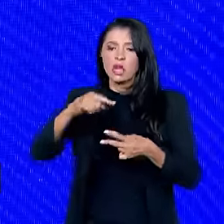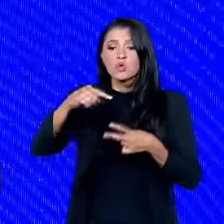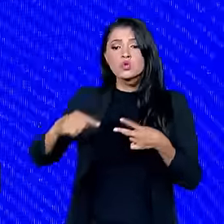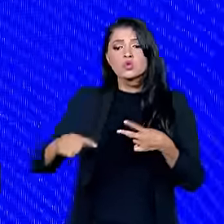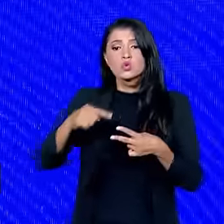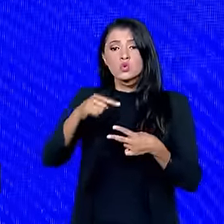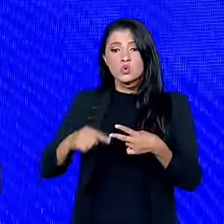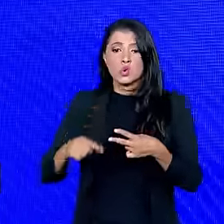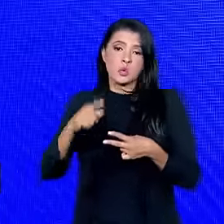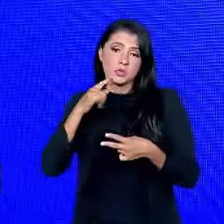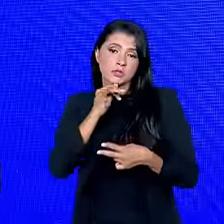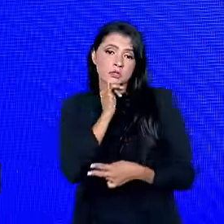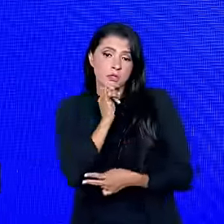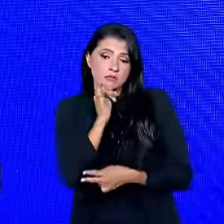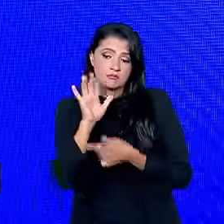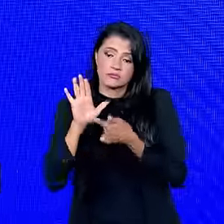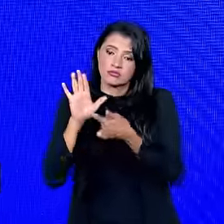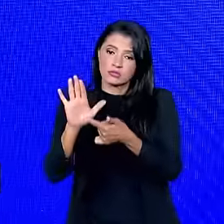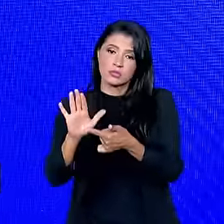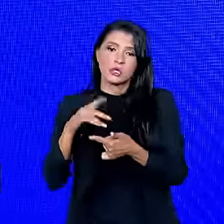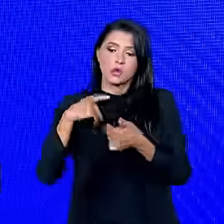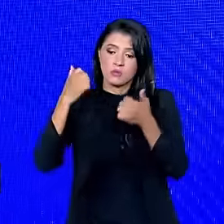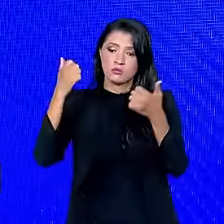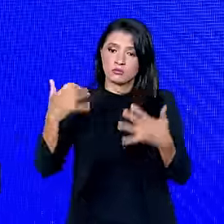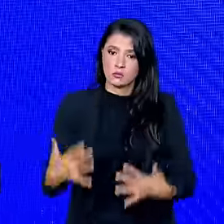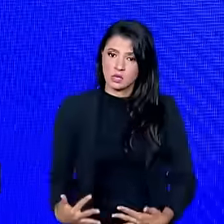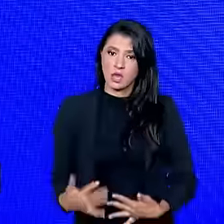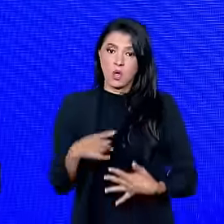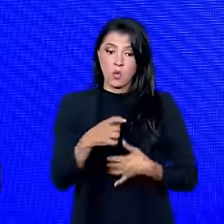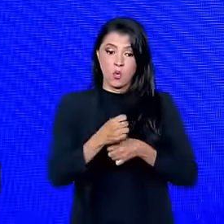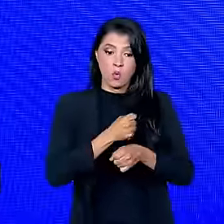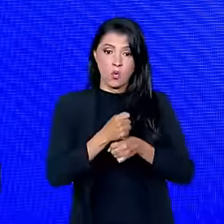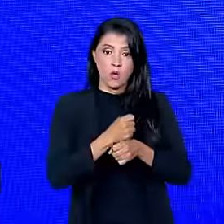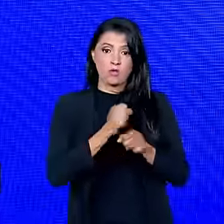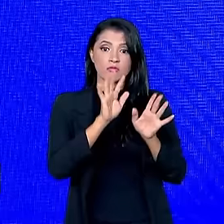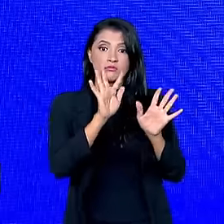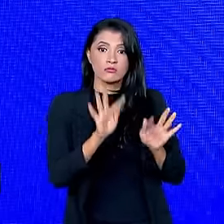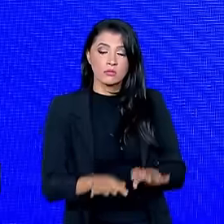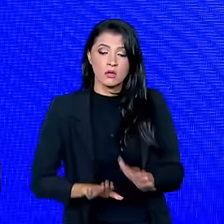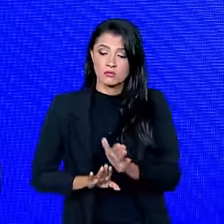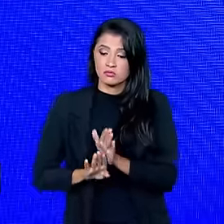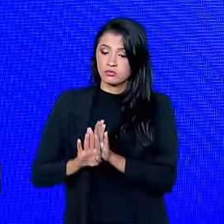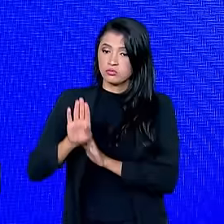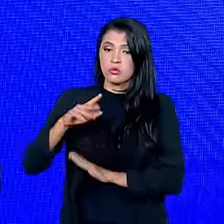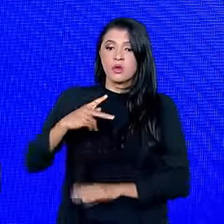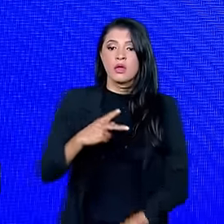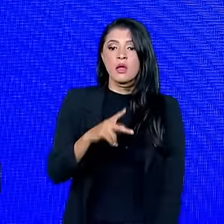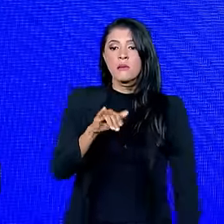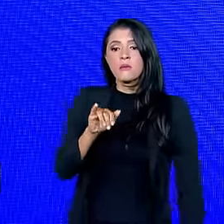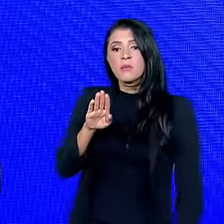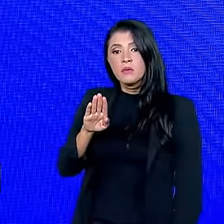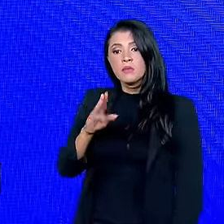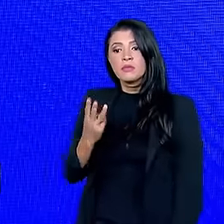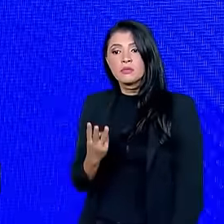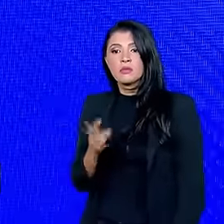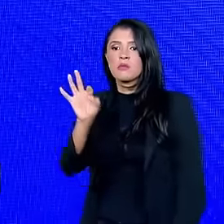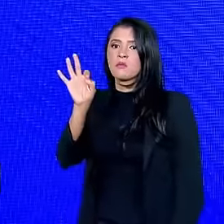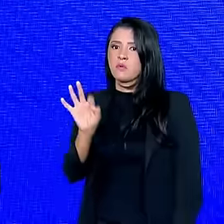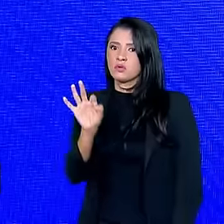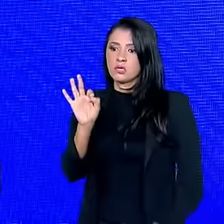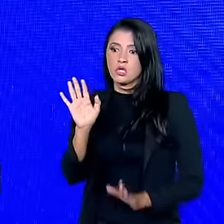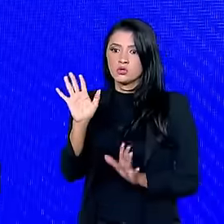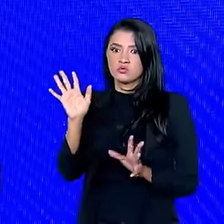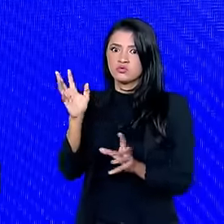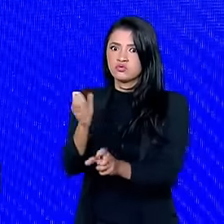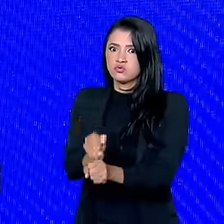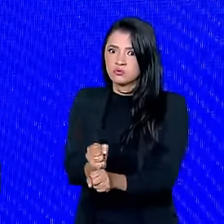para ilustrar o que eu estou dizendo. Nós devemos fechar o ano com um crescimento do PIB de 3%,